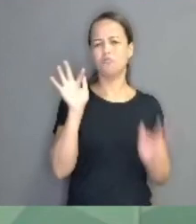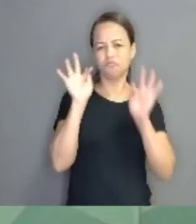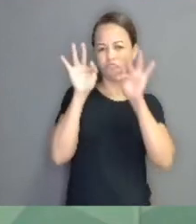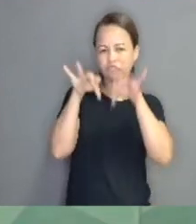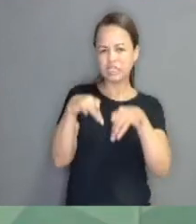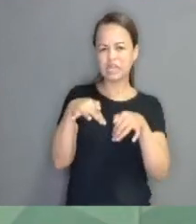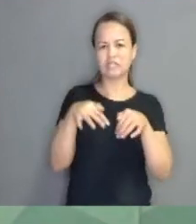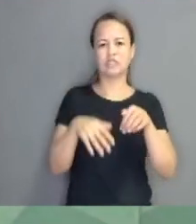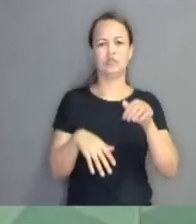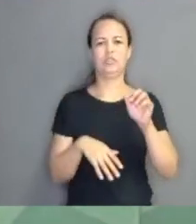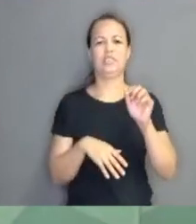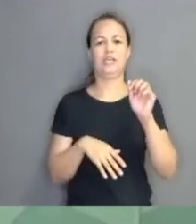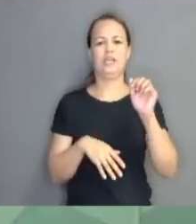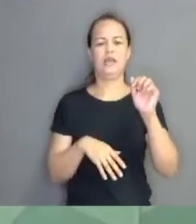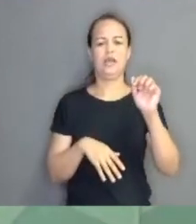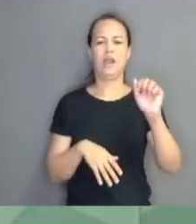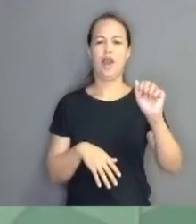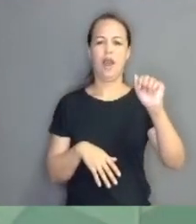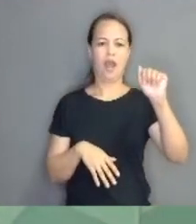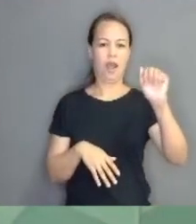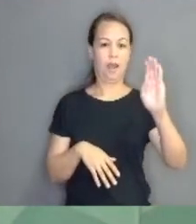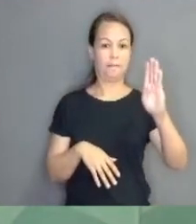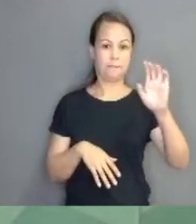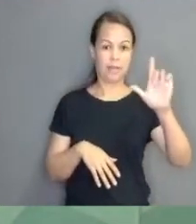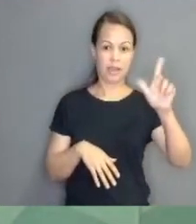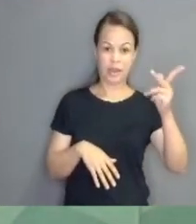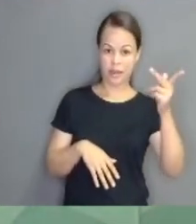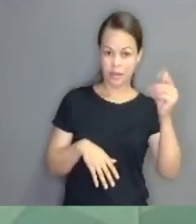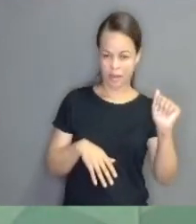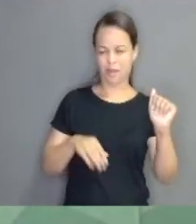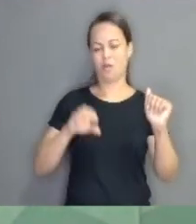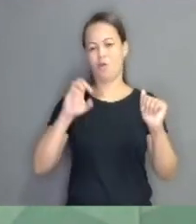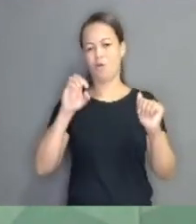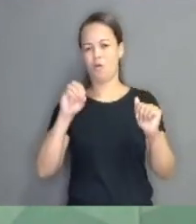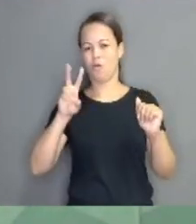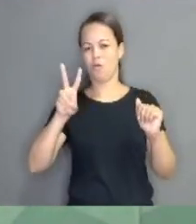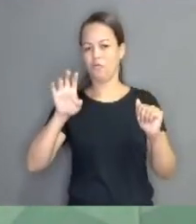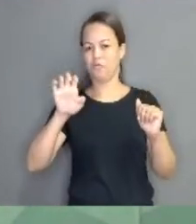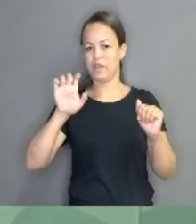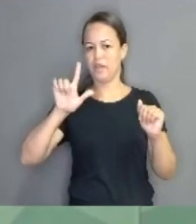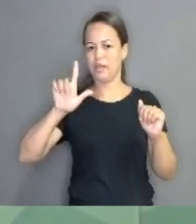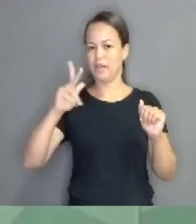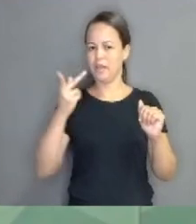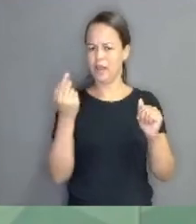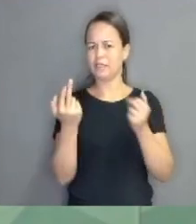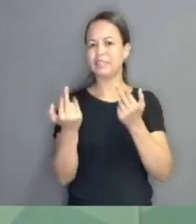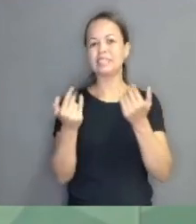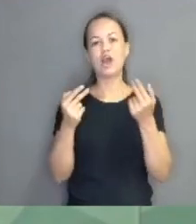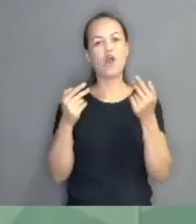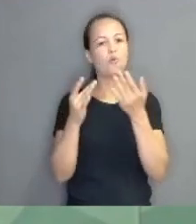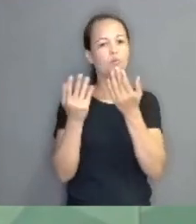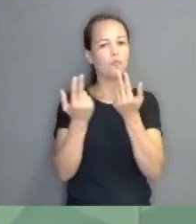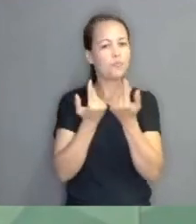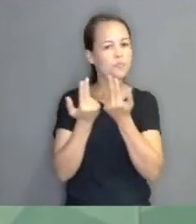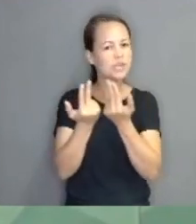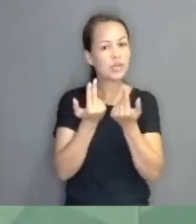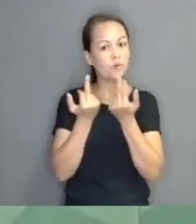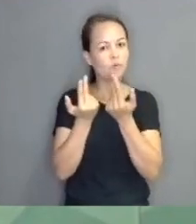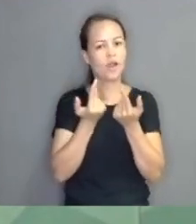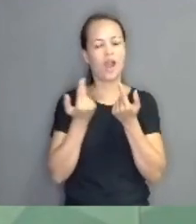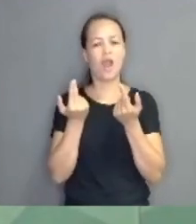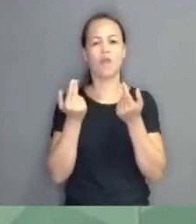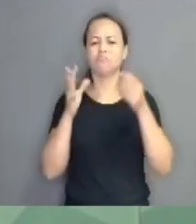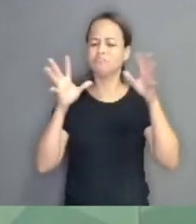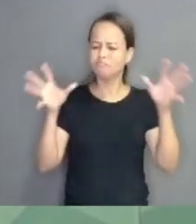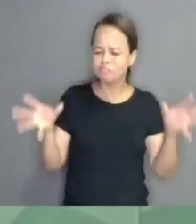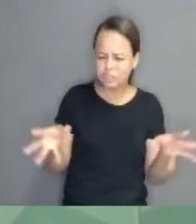e ovelha são iguais isso mesmo sumindo